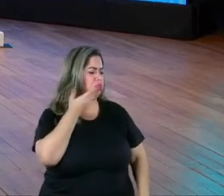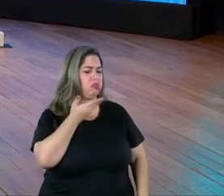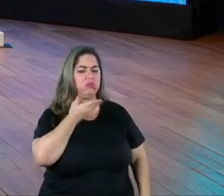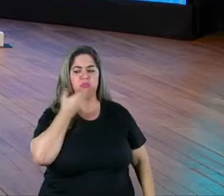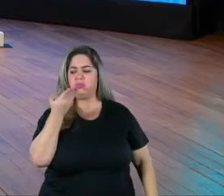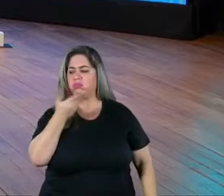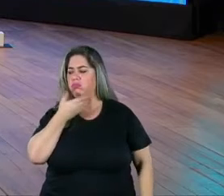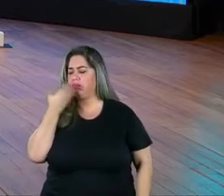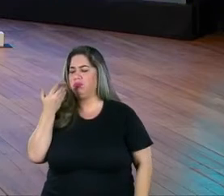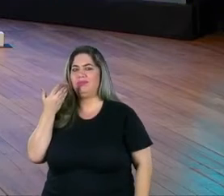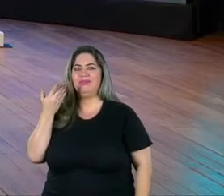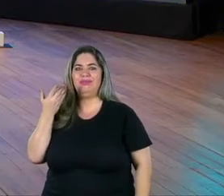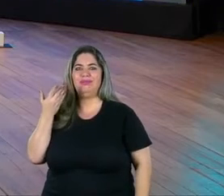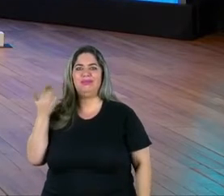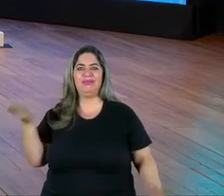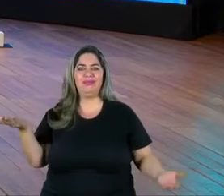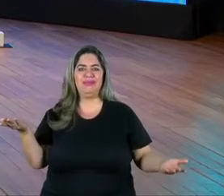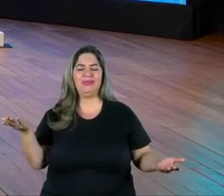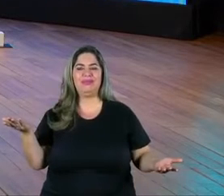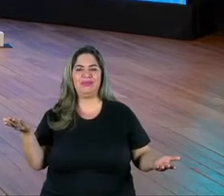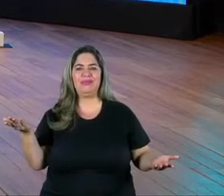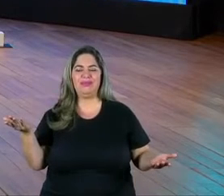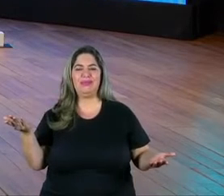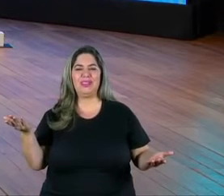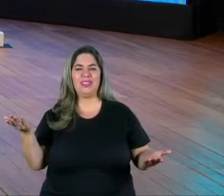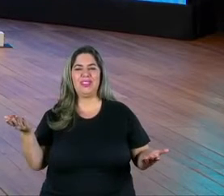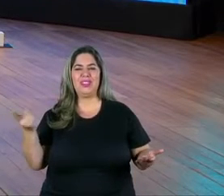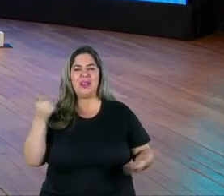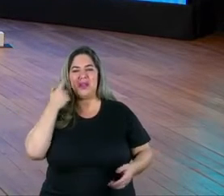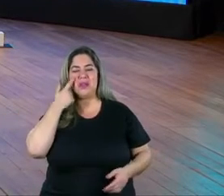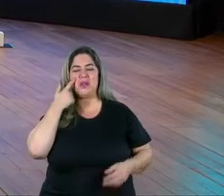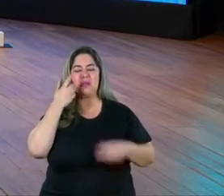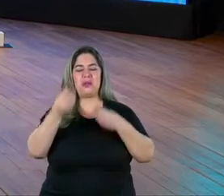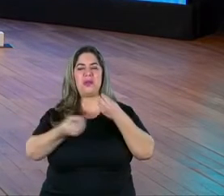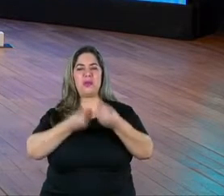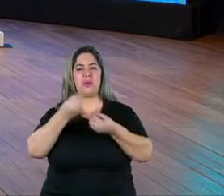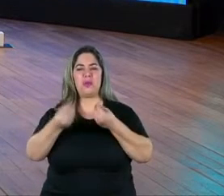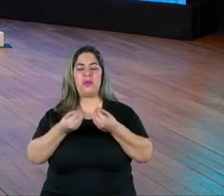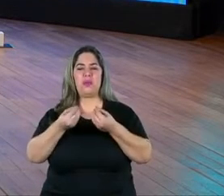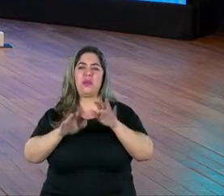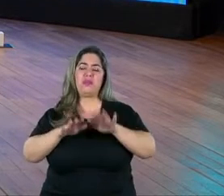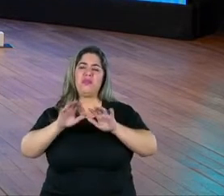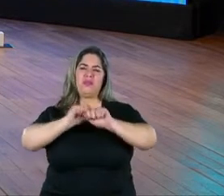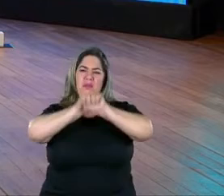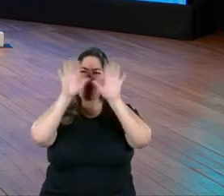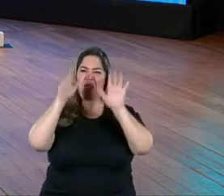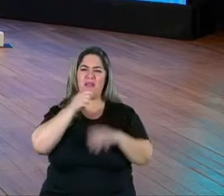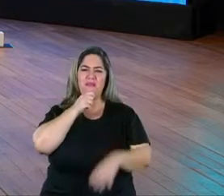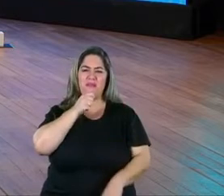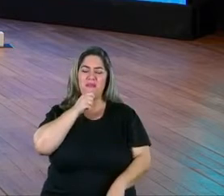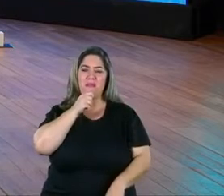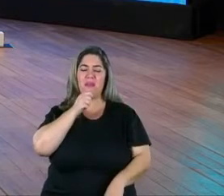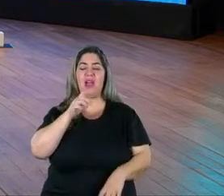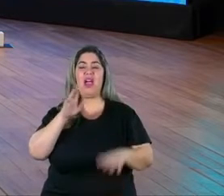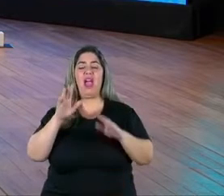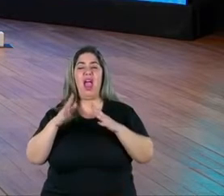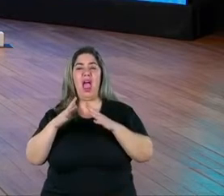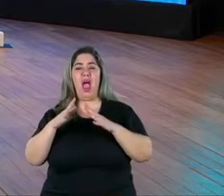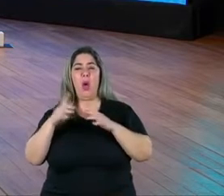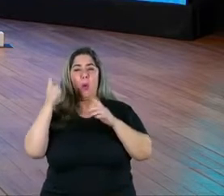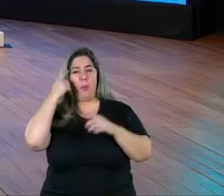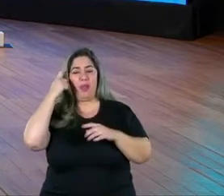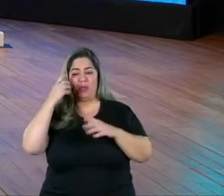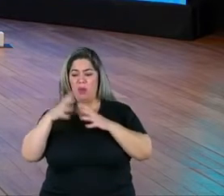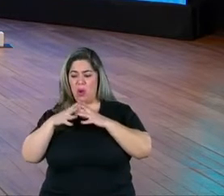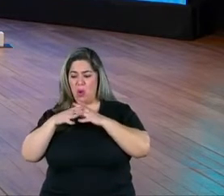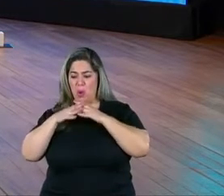é complementar, mesmo que, por vezes, isso não fique suficientemente claro. Pensamento complexo não deve